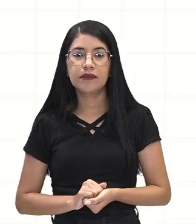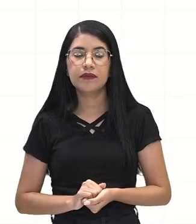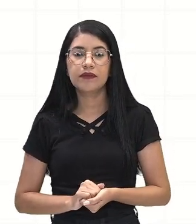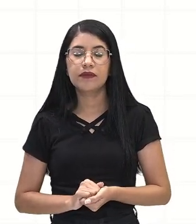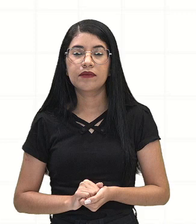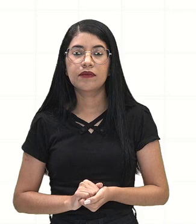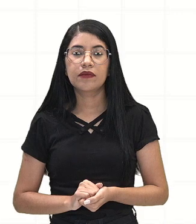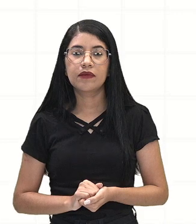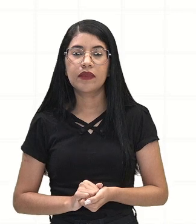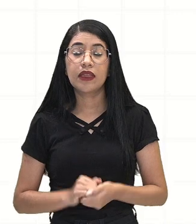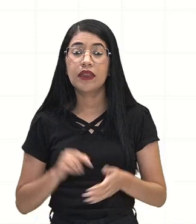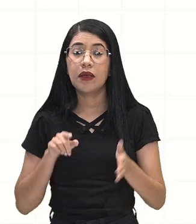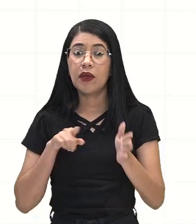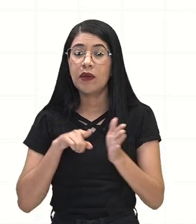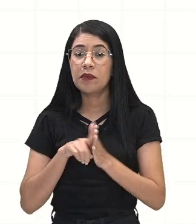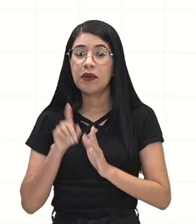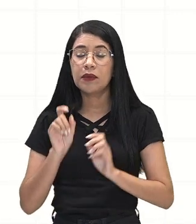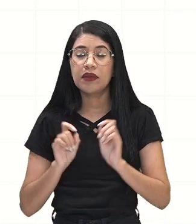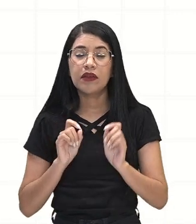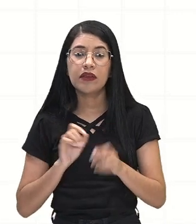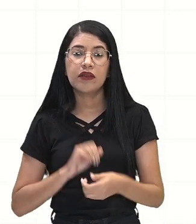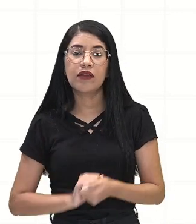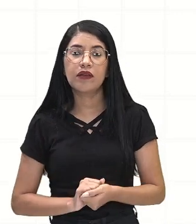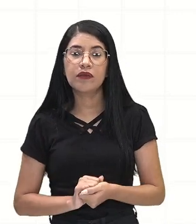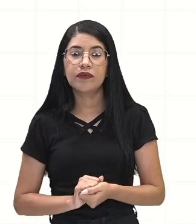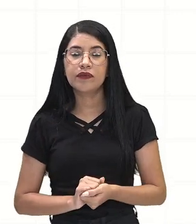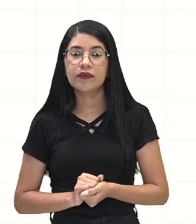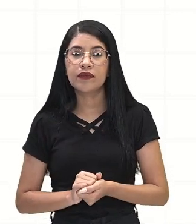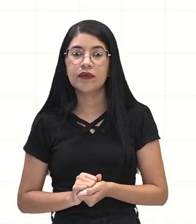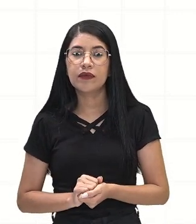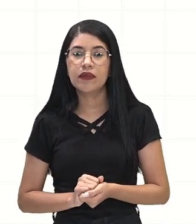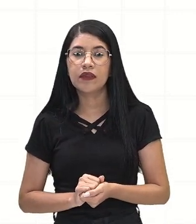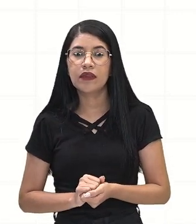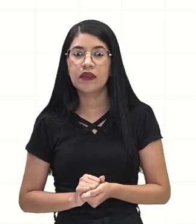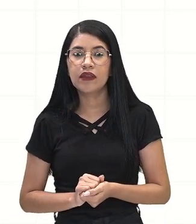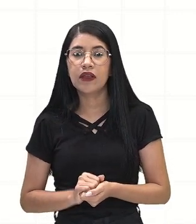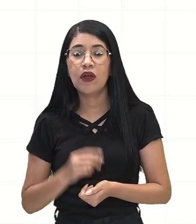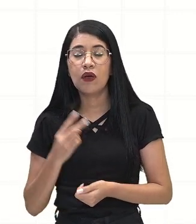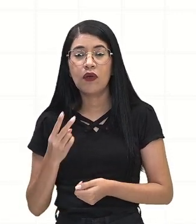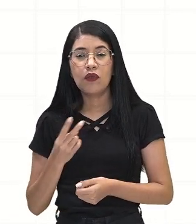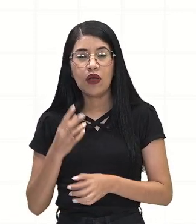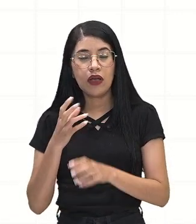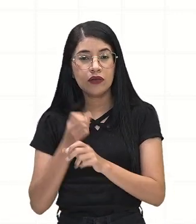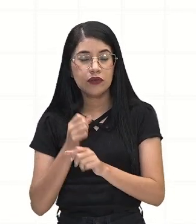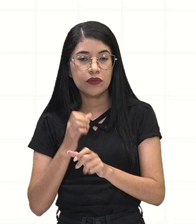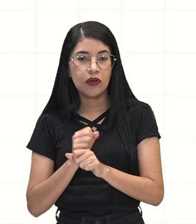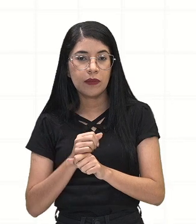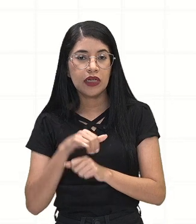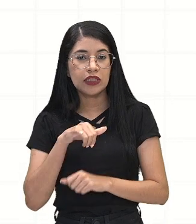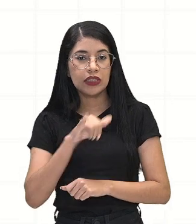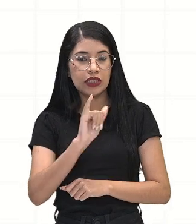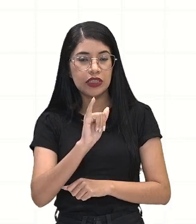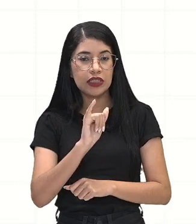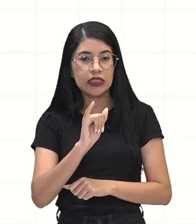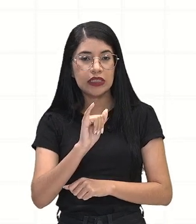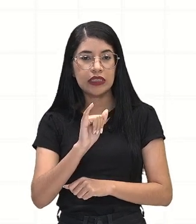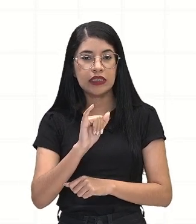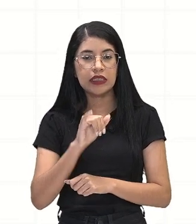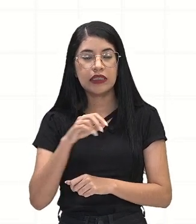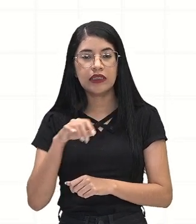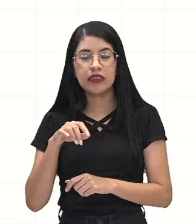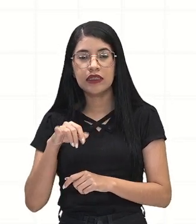aí ele pergunta qual deve ser a soma do ângulo x e